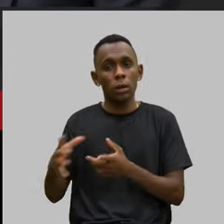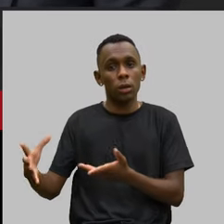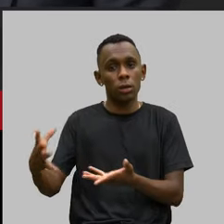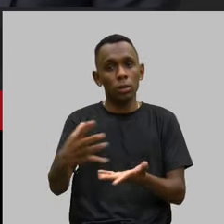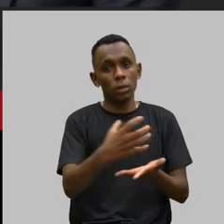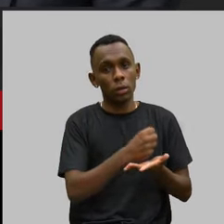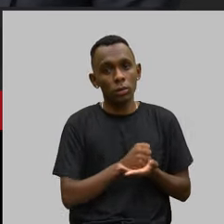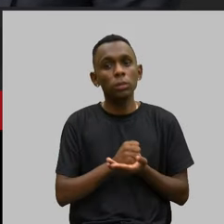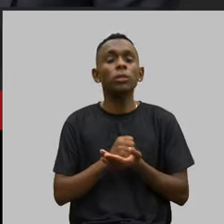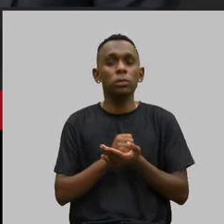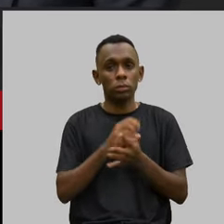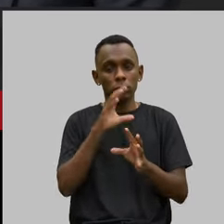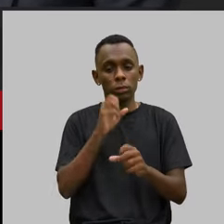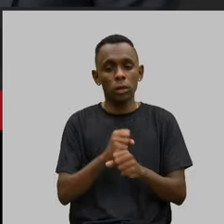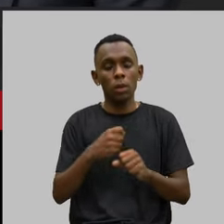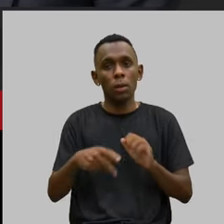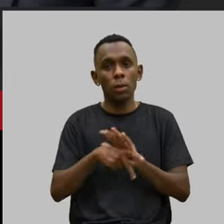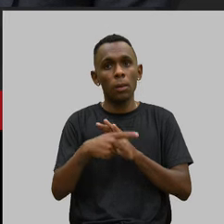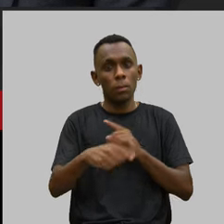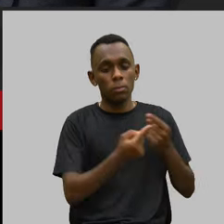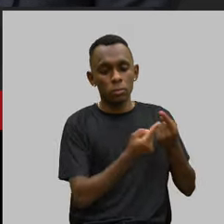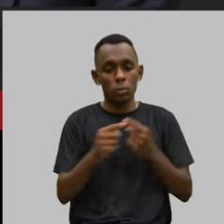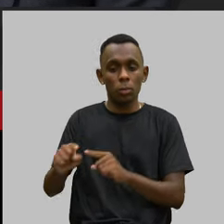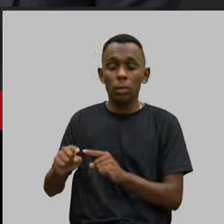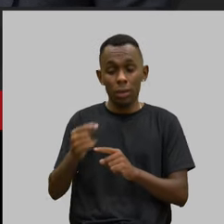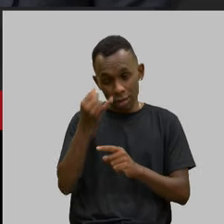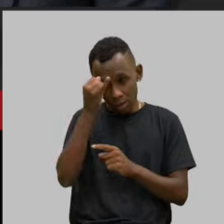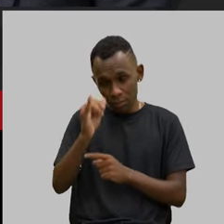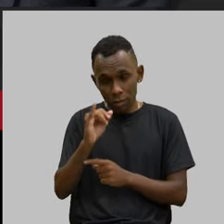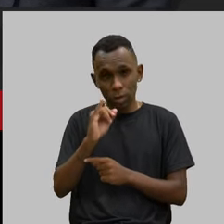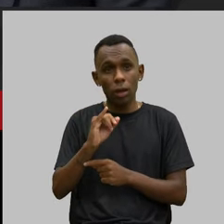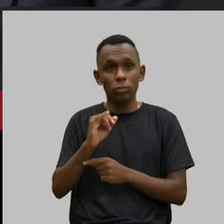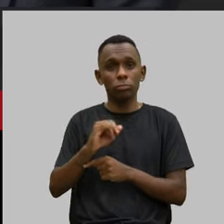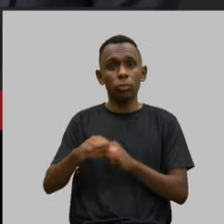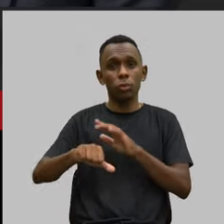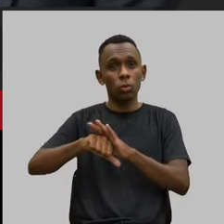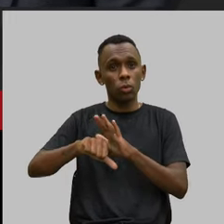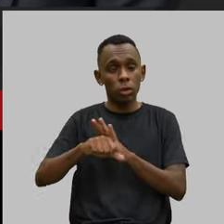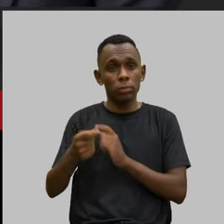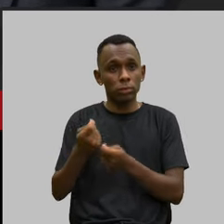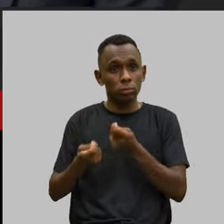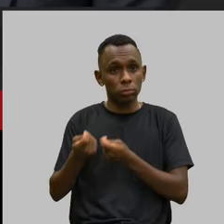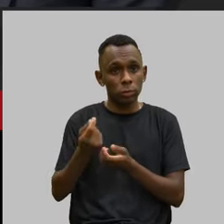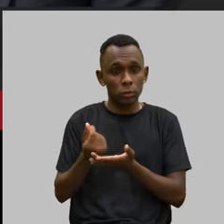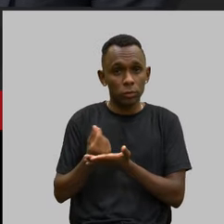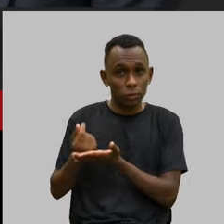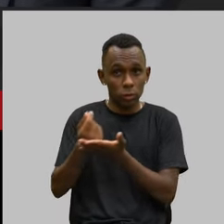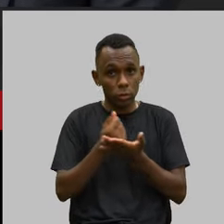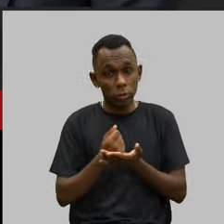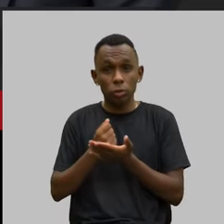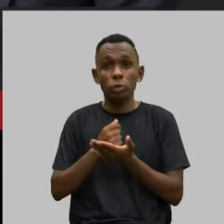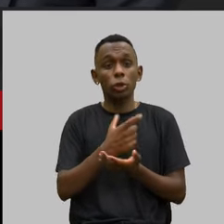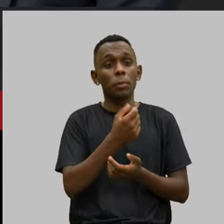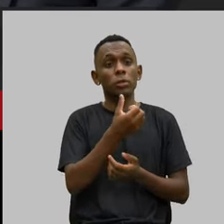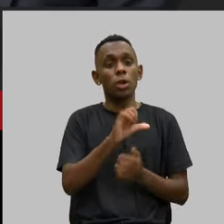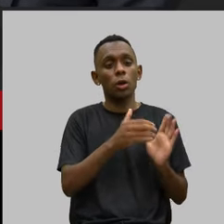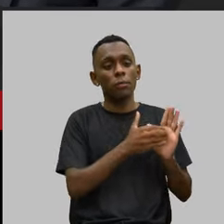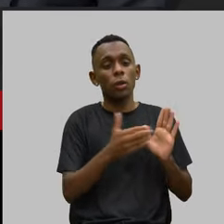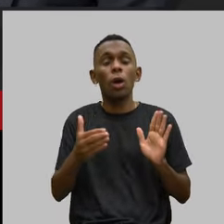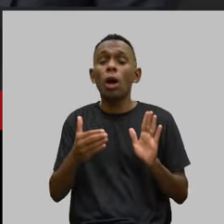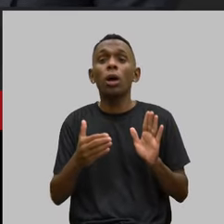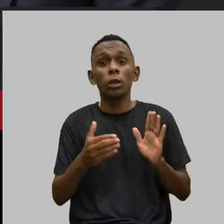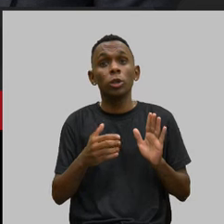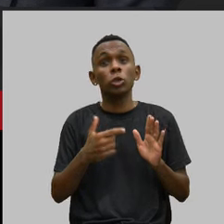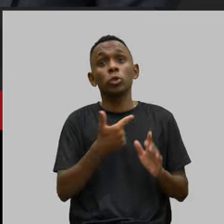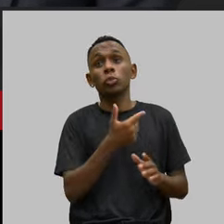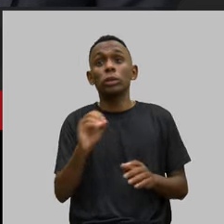da operações de combate à sonegação temos ali um total desde 2019 de 290 operações realizadas